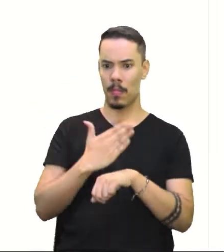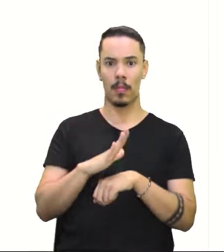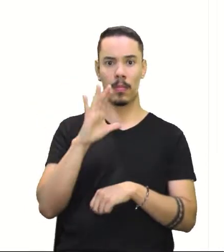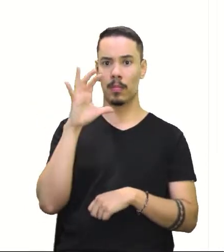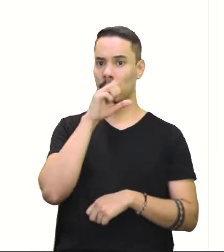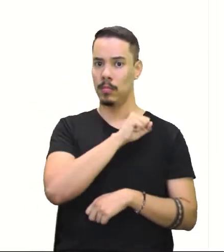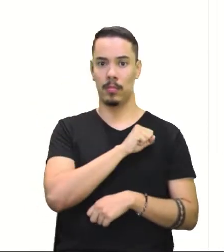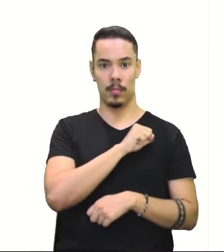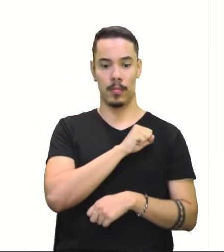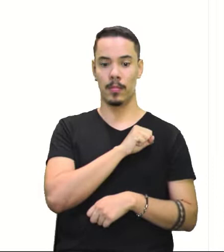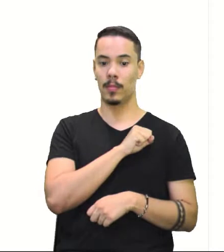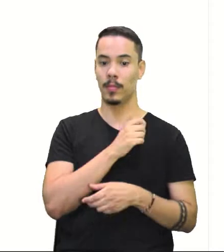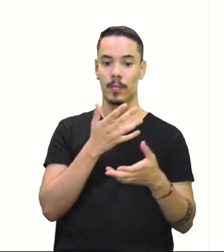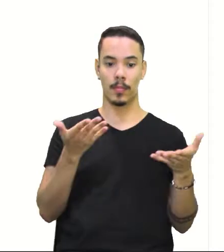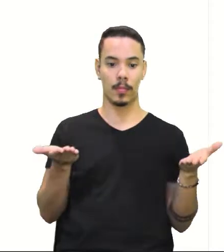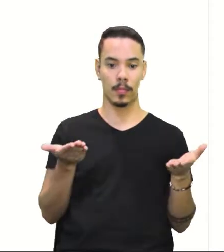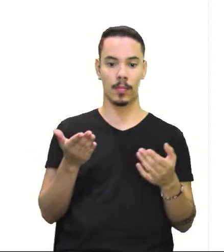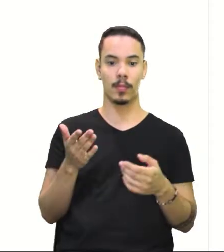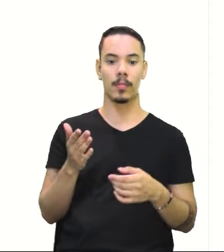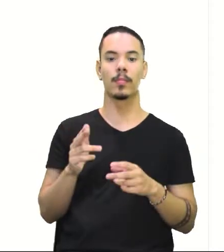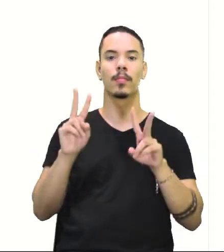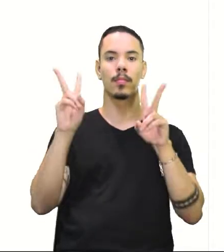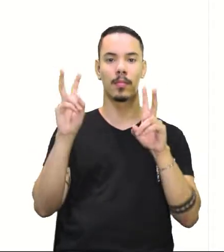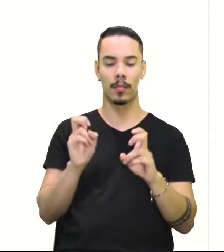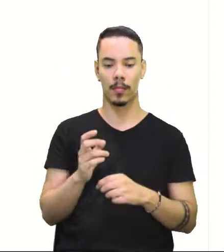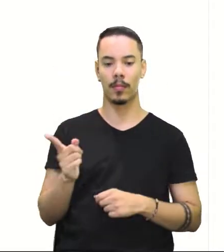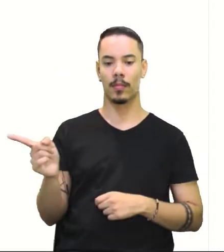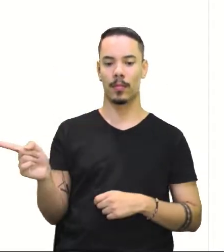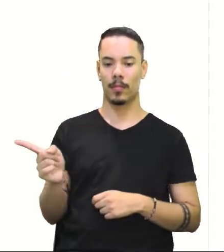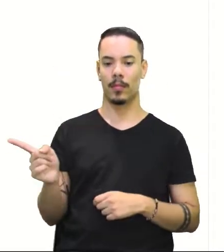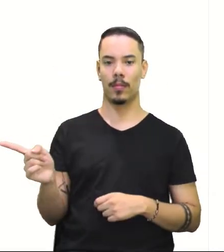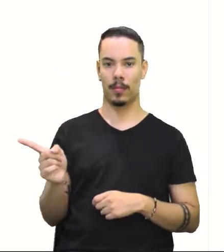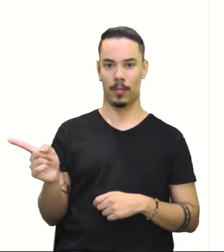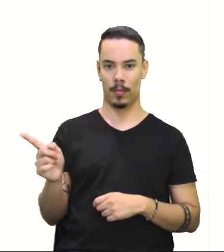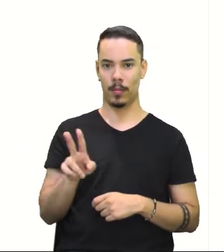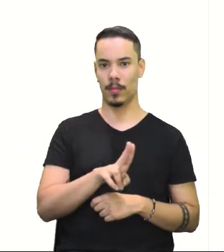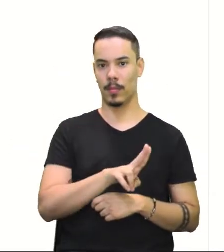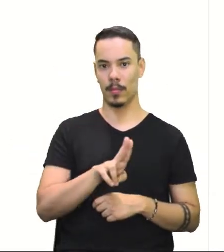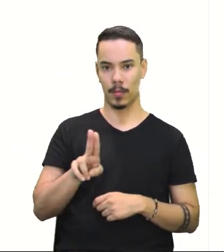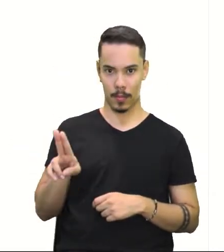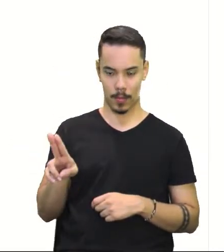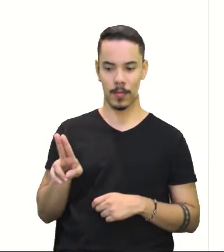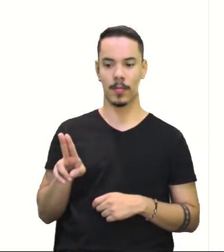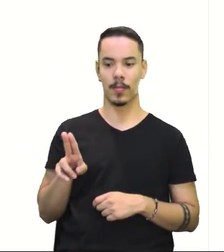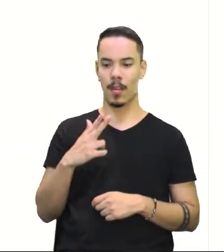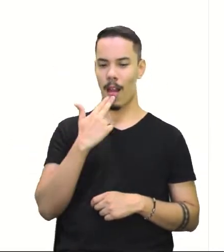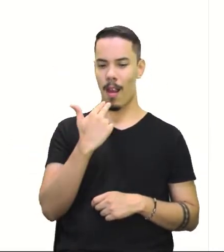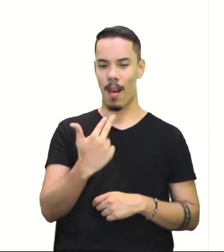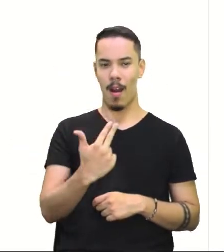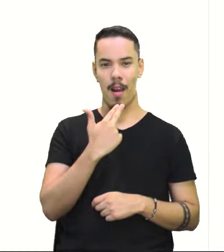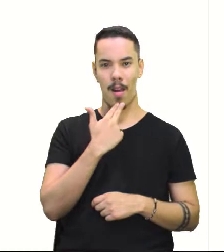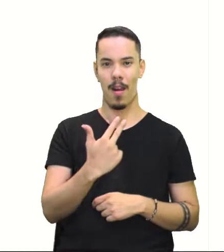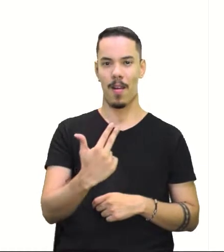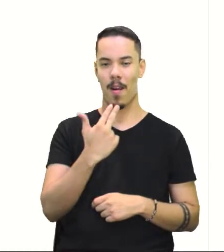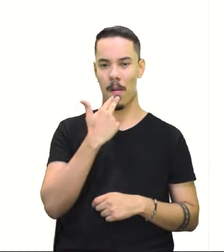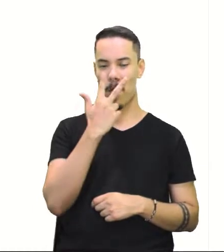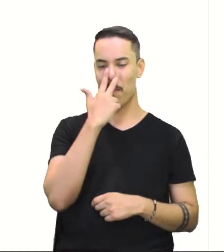prático. Que é briot final, muito lindo, né? Até para falar é bonito, que é uma coisa